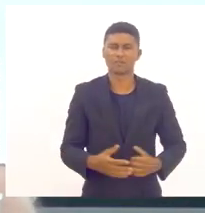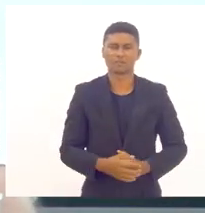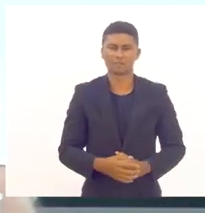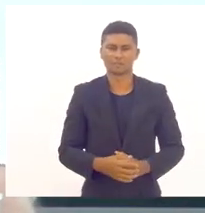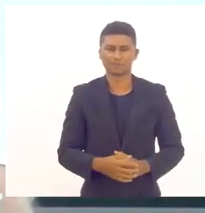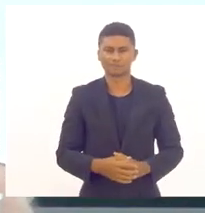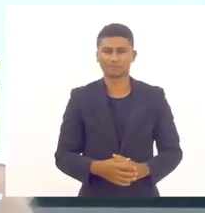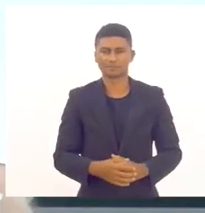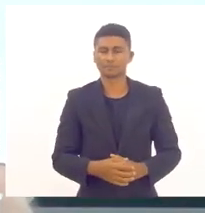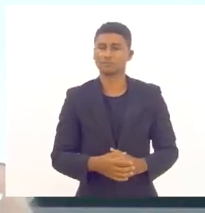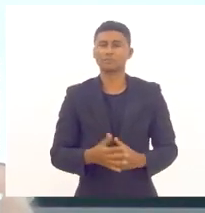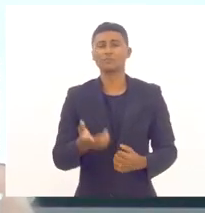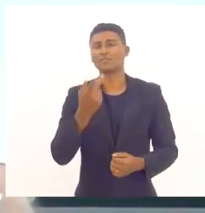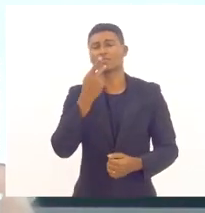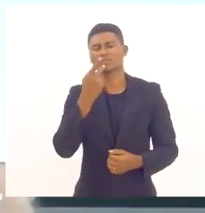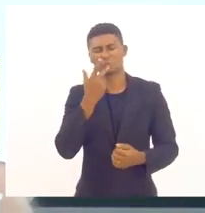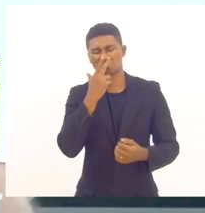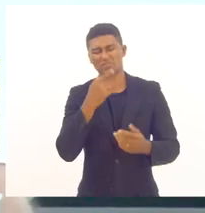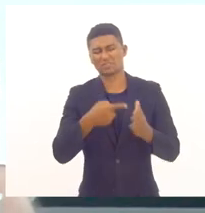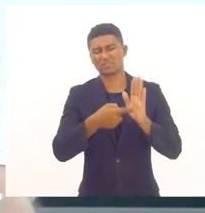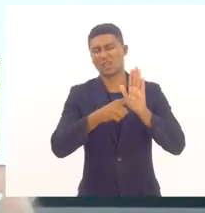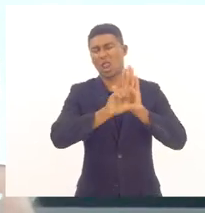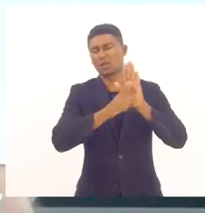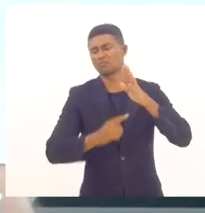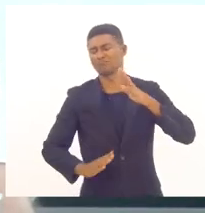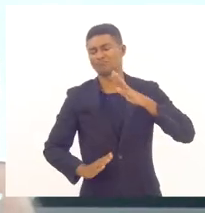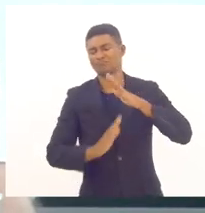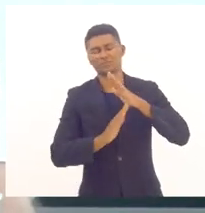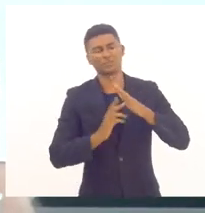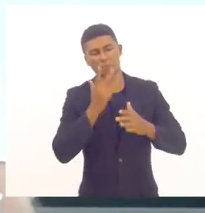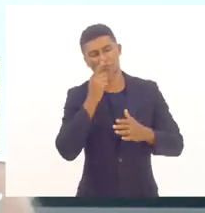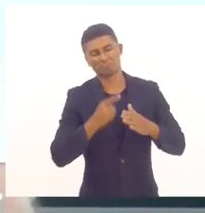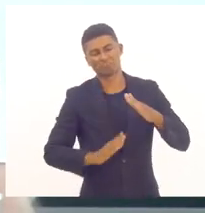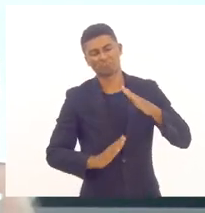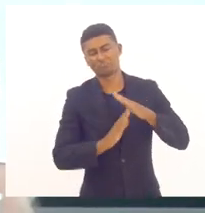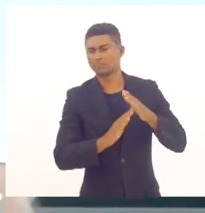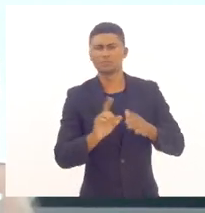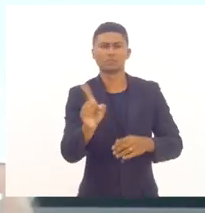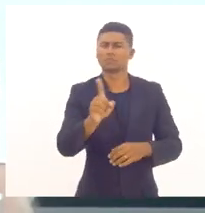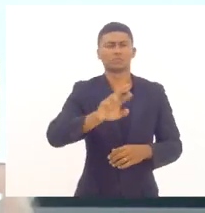tá? De dizer que ela é limitada, não é. Então a gente,